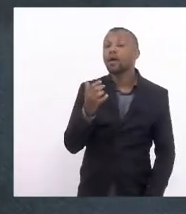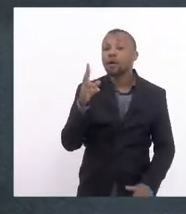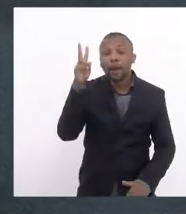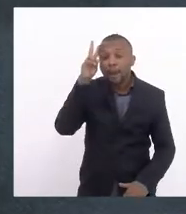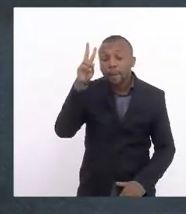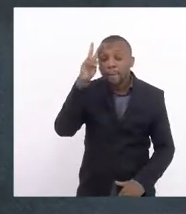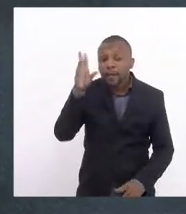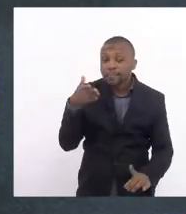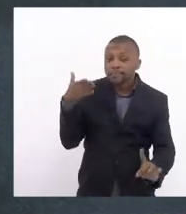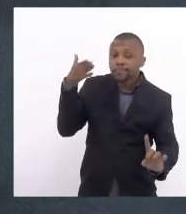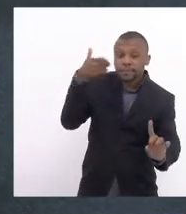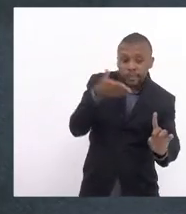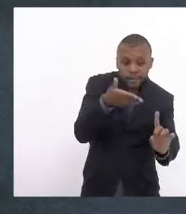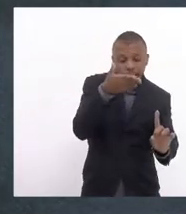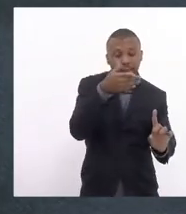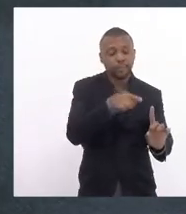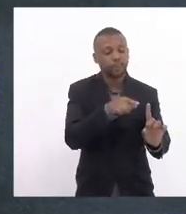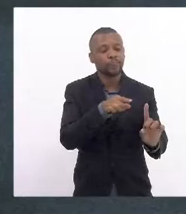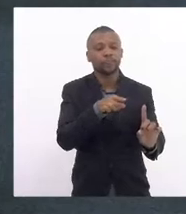nós temos